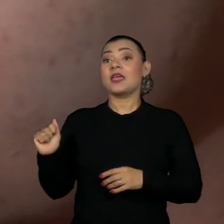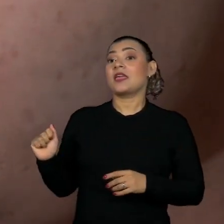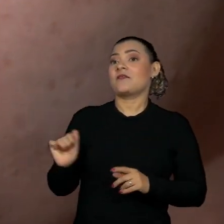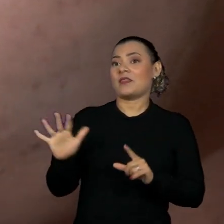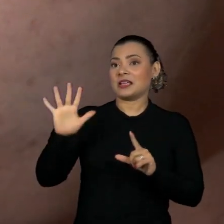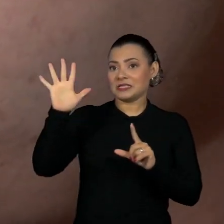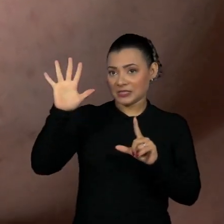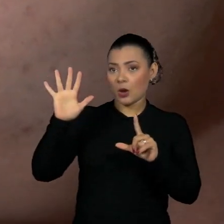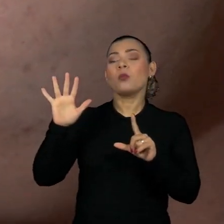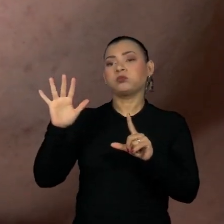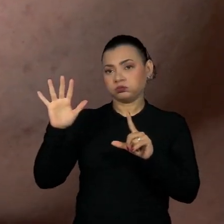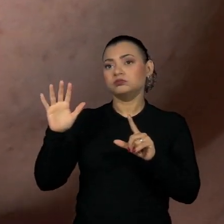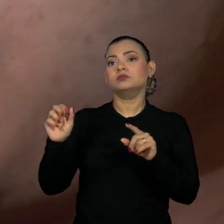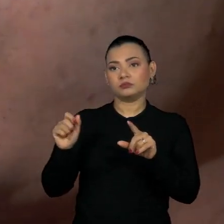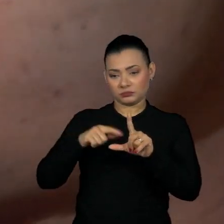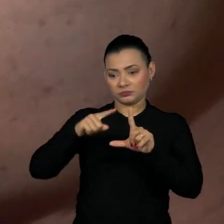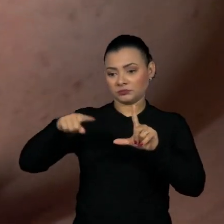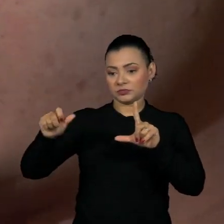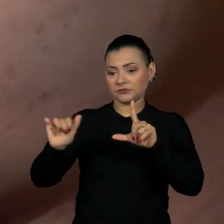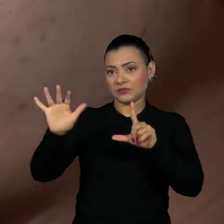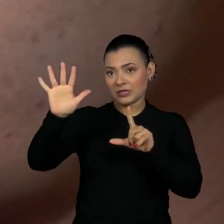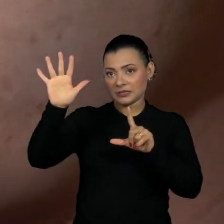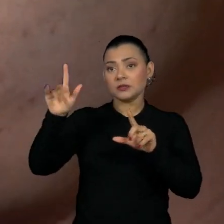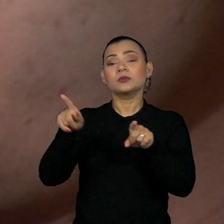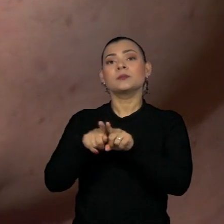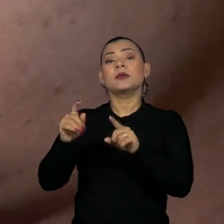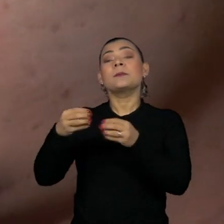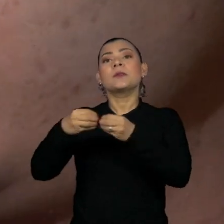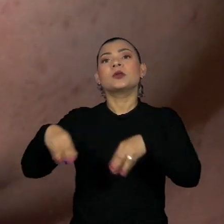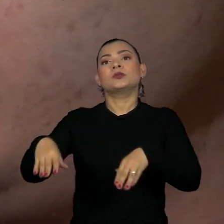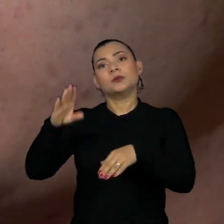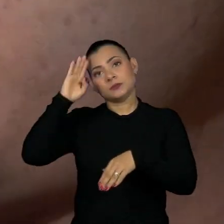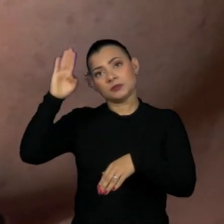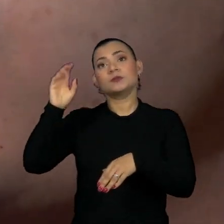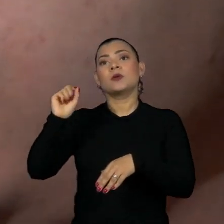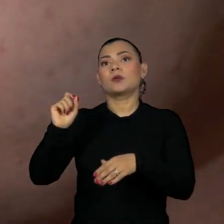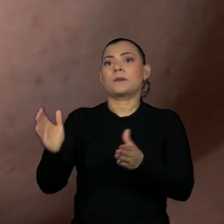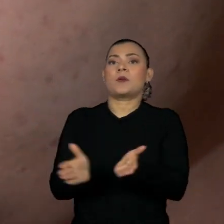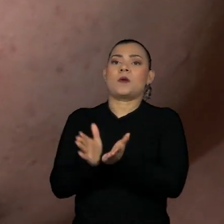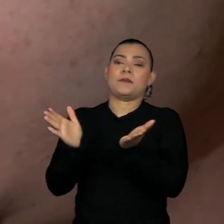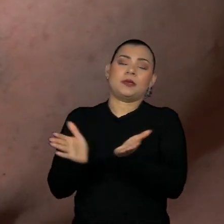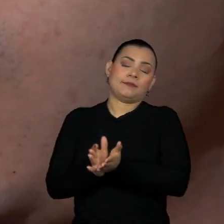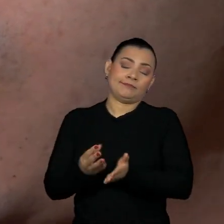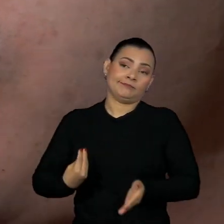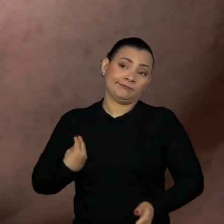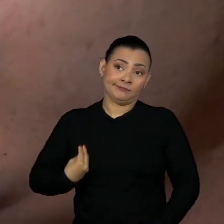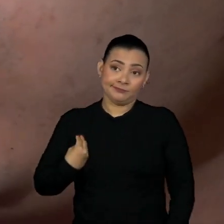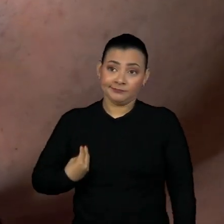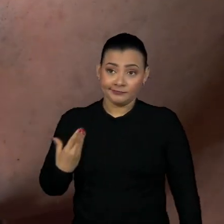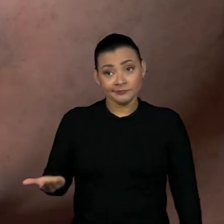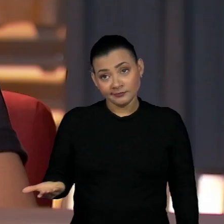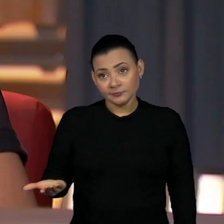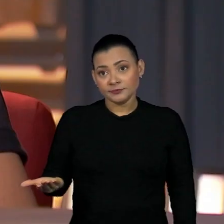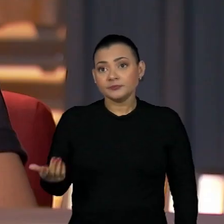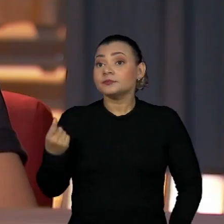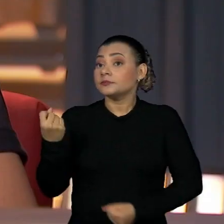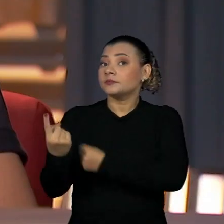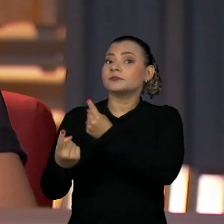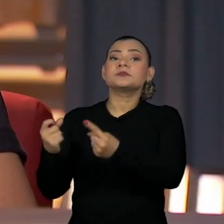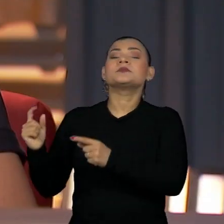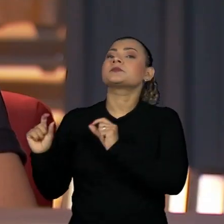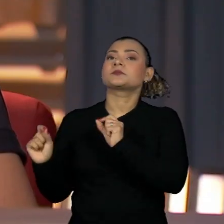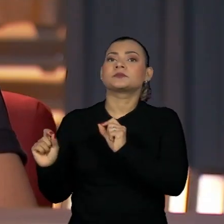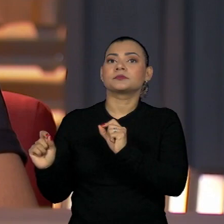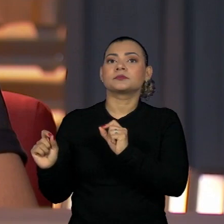inflação, que eu digo que é o que mais prejudica a vida financeira dos mais pobres. Muitos acabam